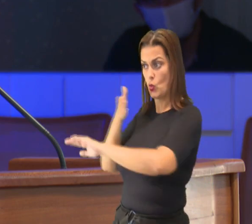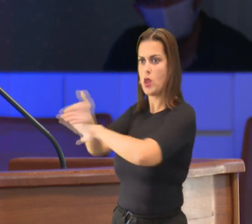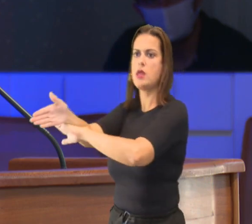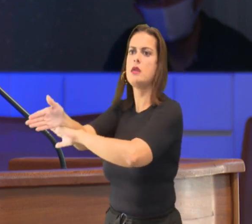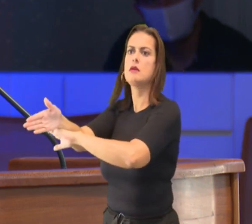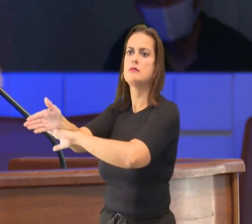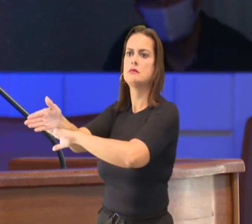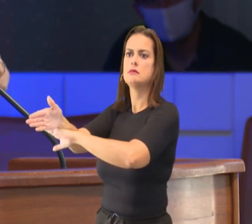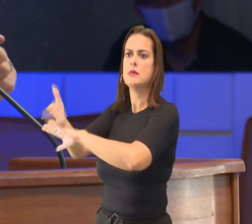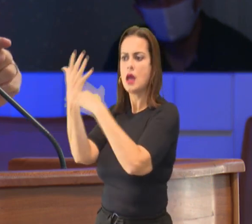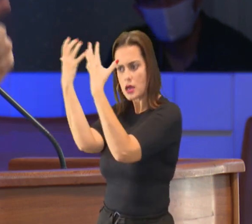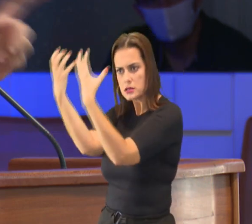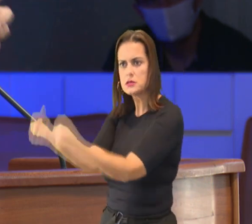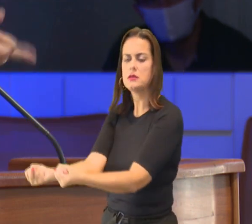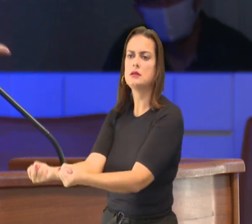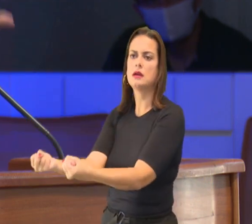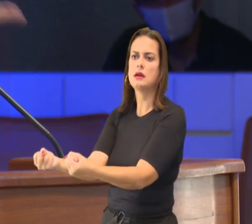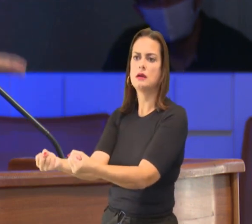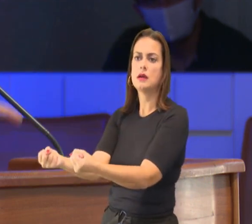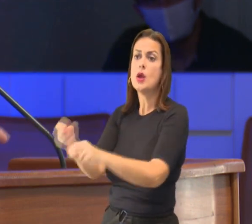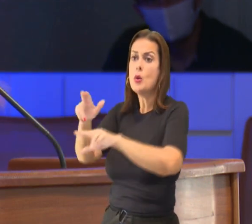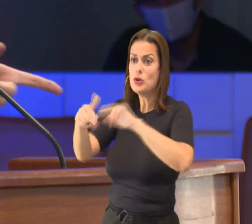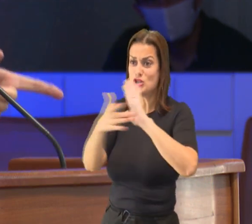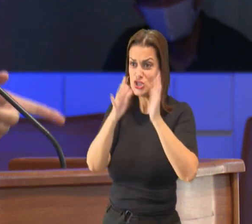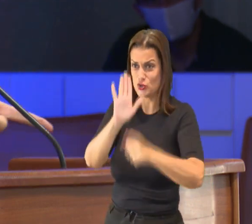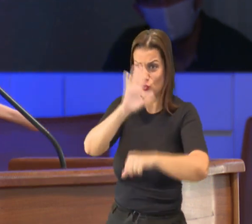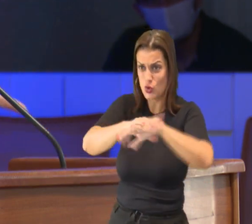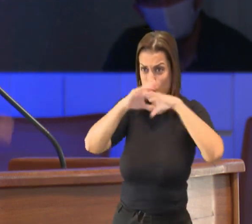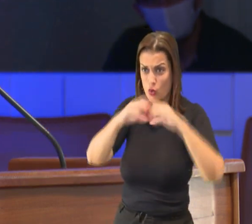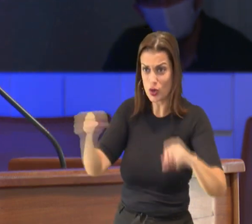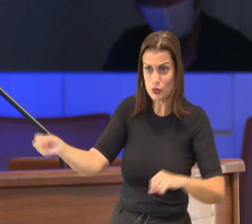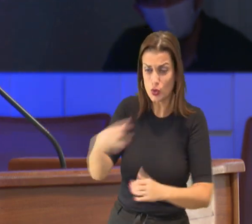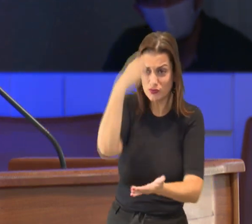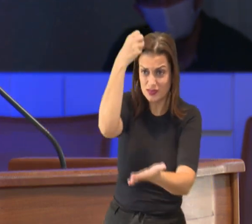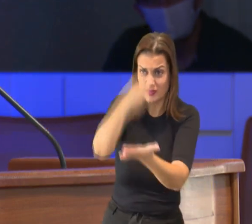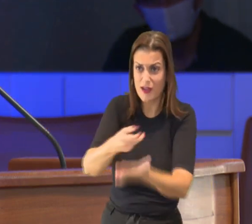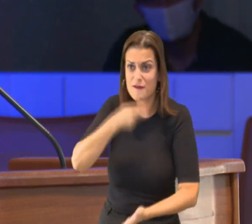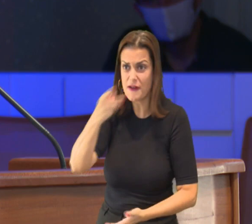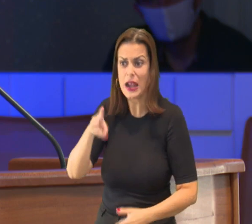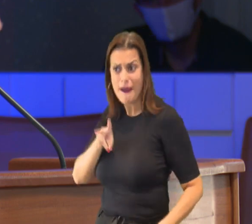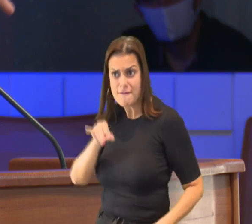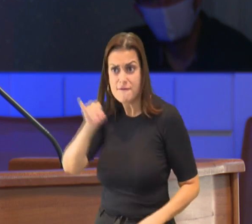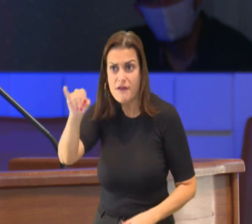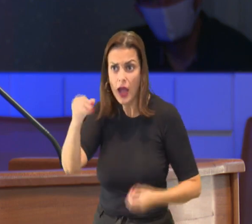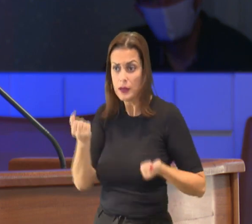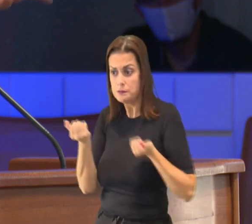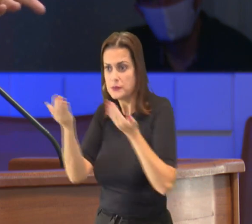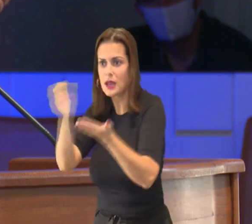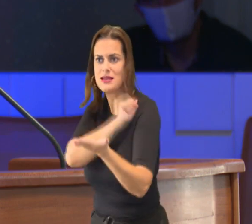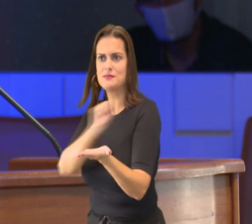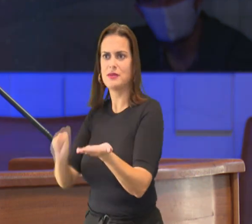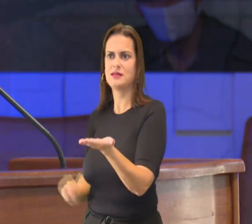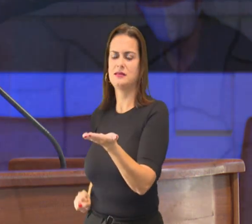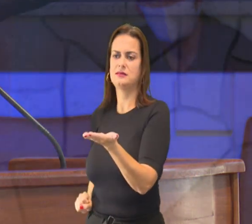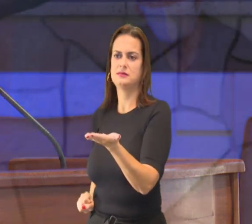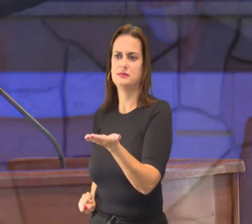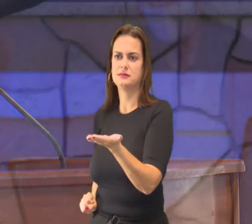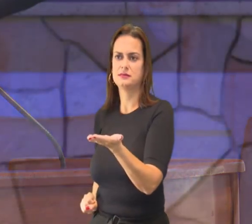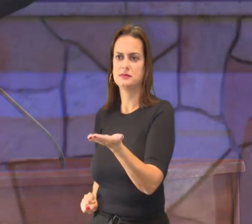o sacerdote. E é por isso que quando Jesus curava, muitas vezes no Novo Testamento, ele dizia assim: vai e apresente ao sacerdote.